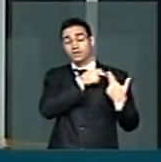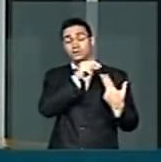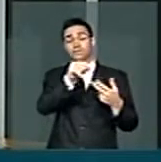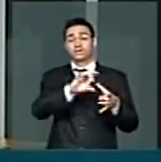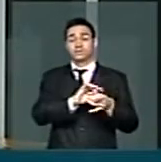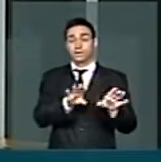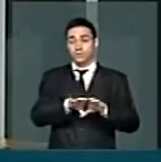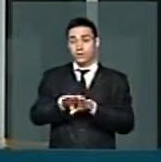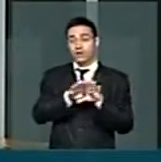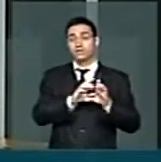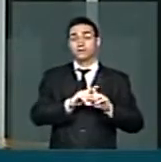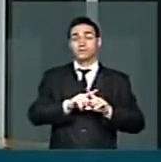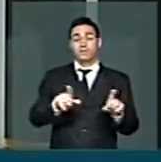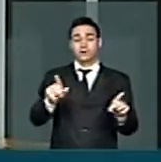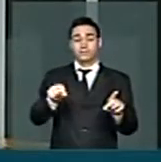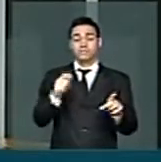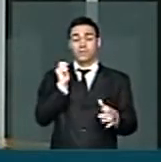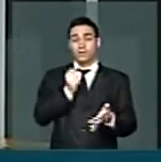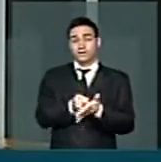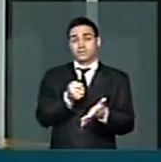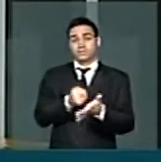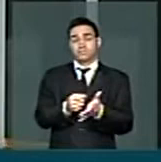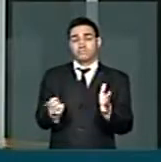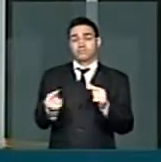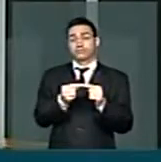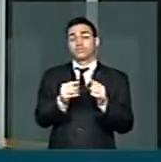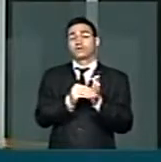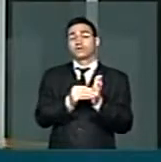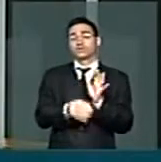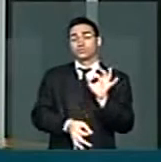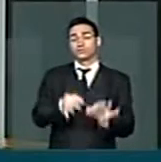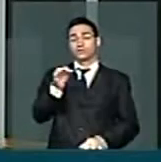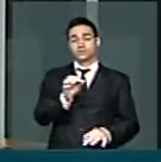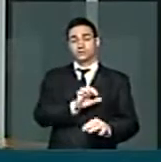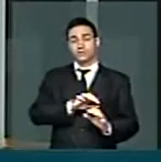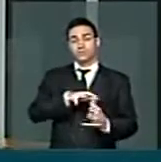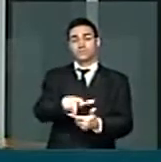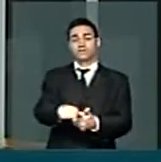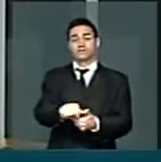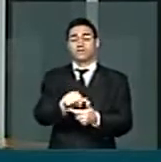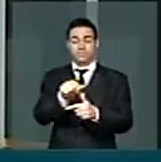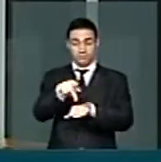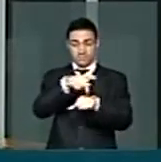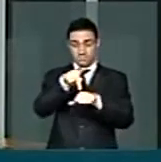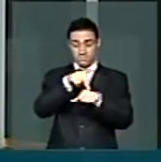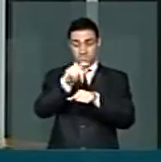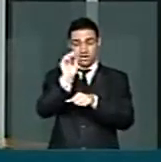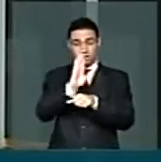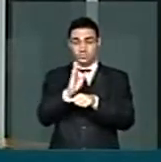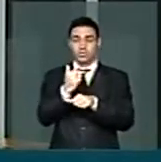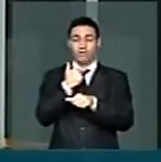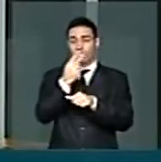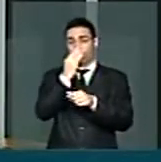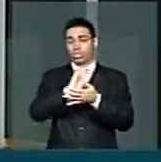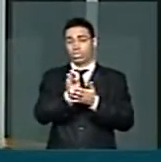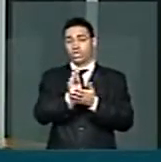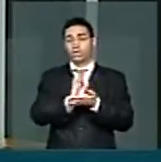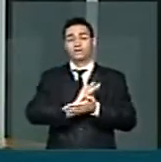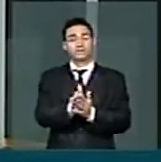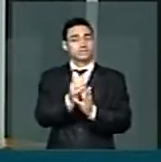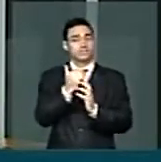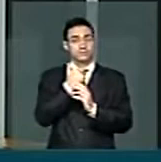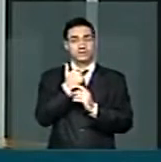ética, um mandamento de justiça universal, dos quais o país não pode eximir-se sob pena de